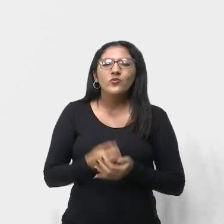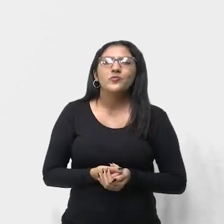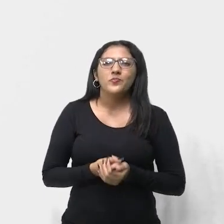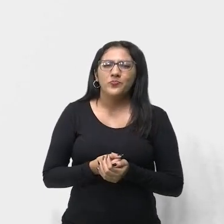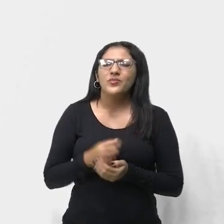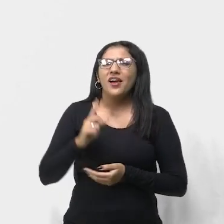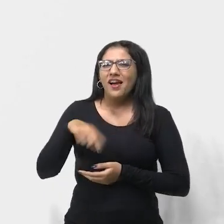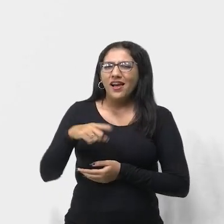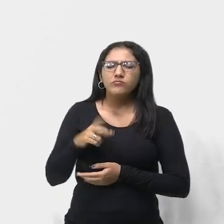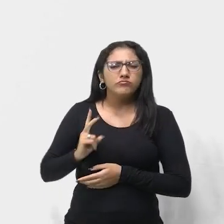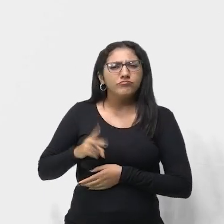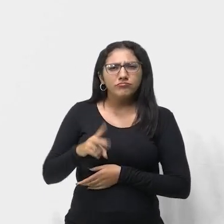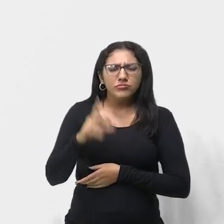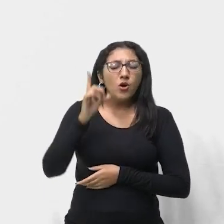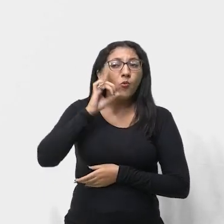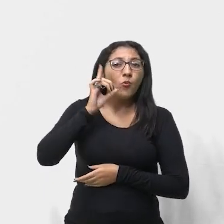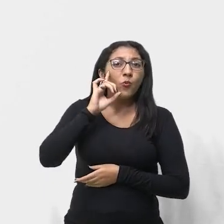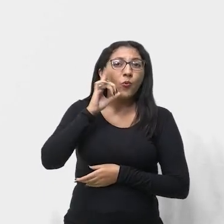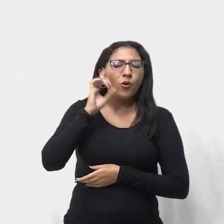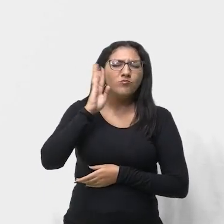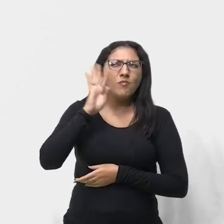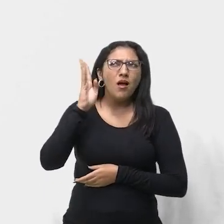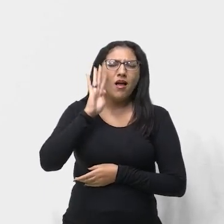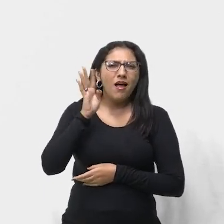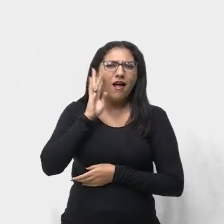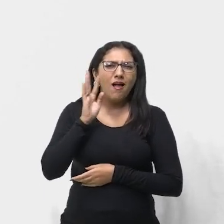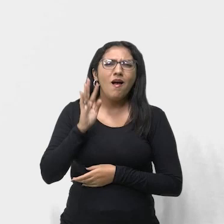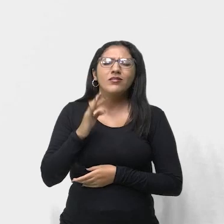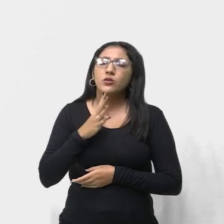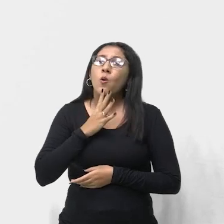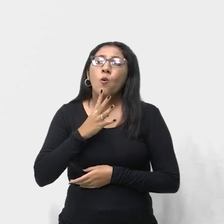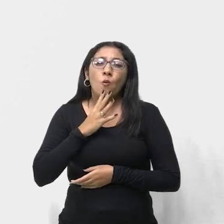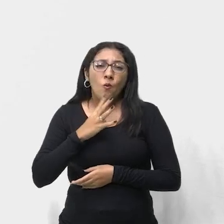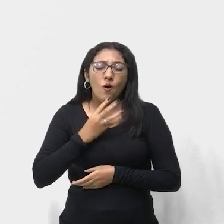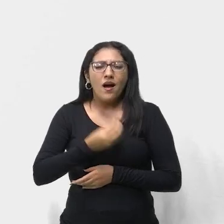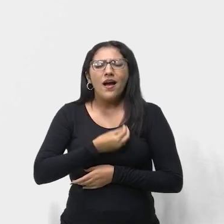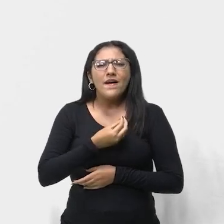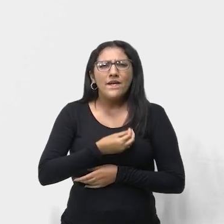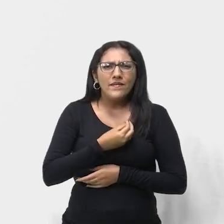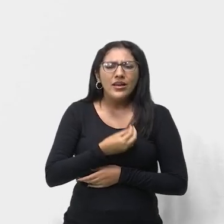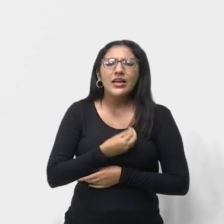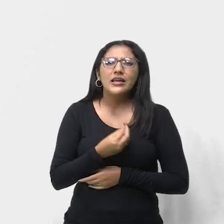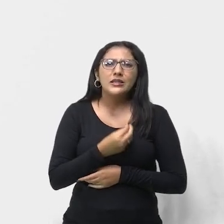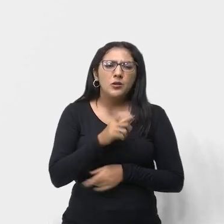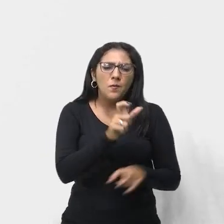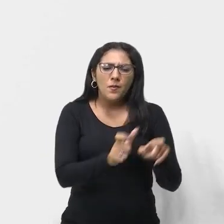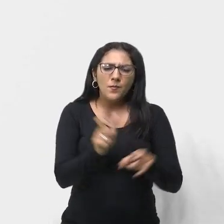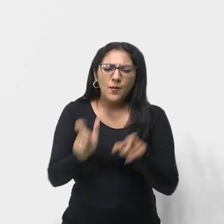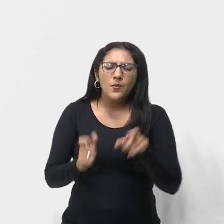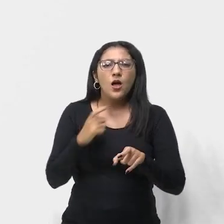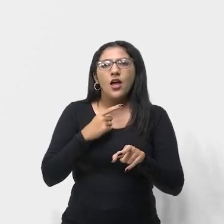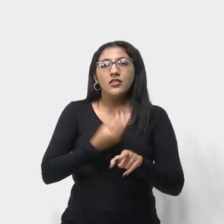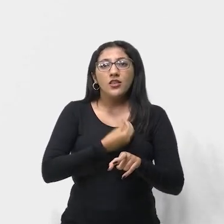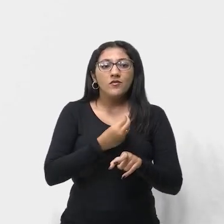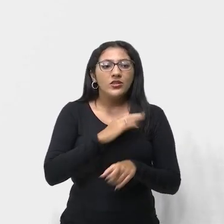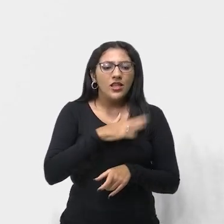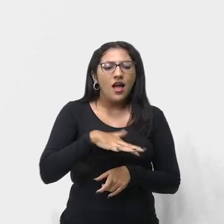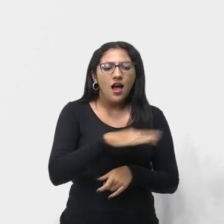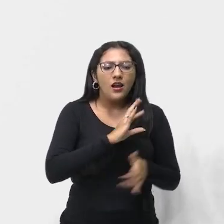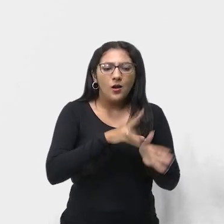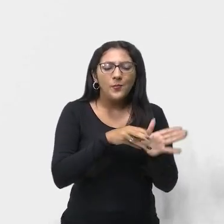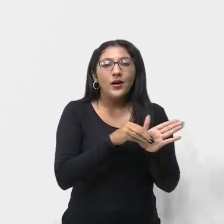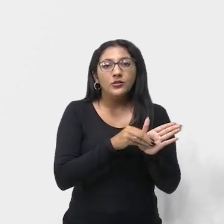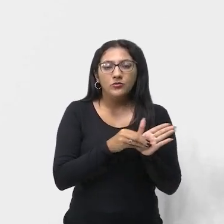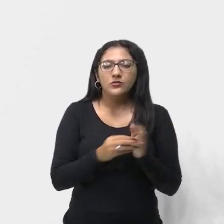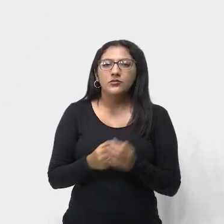que é muito presente na nossa memória, na nossa vivência de pessoas que vivem na Amazônia, seja na